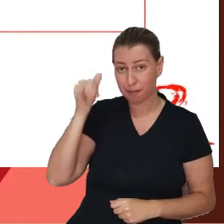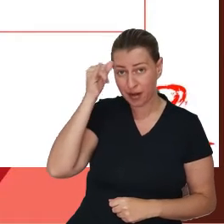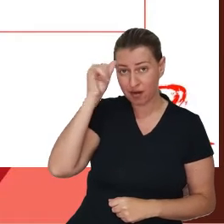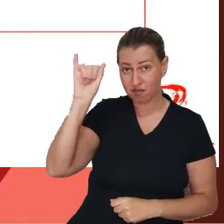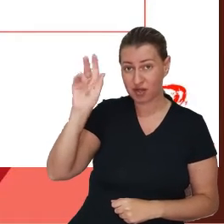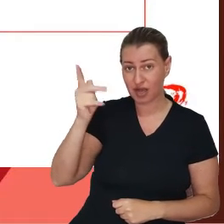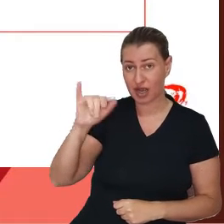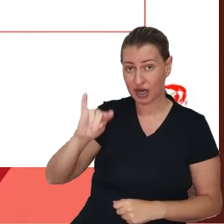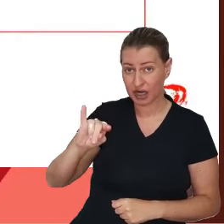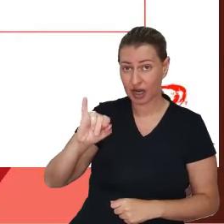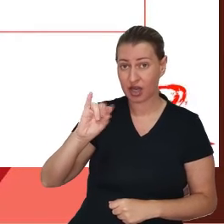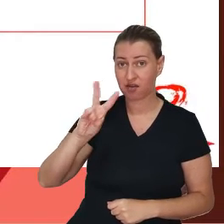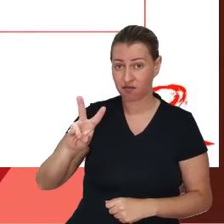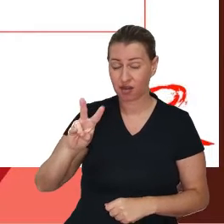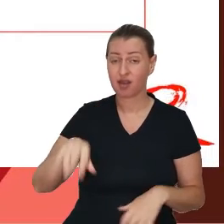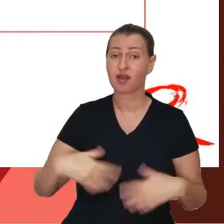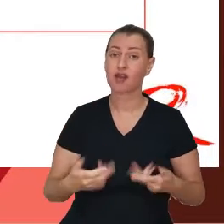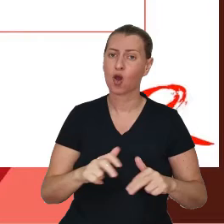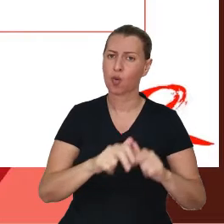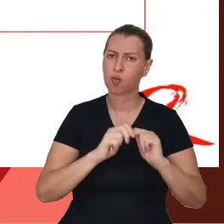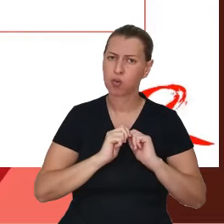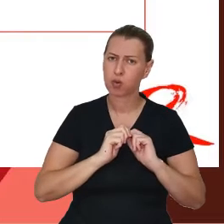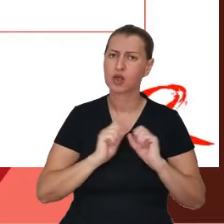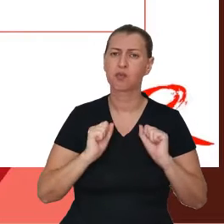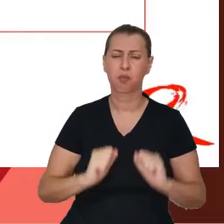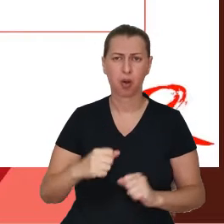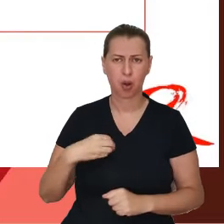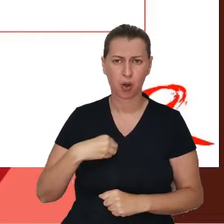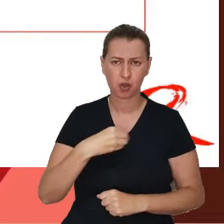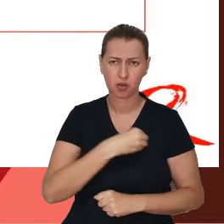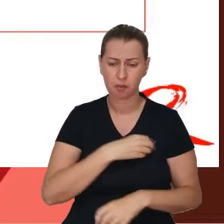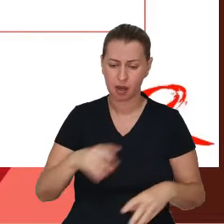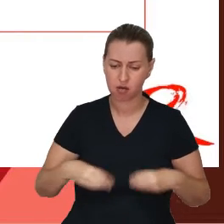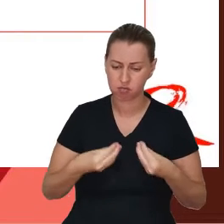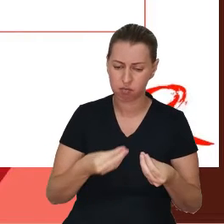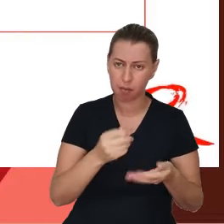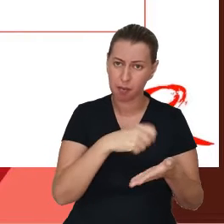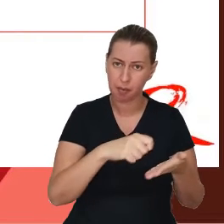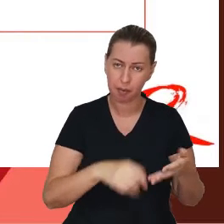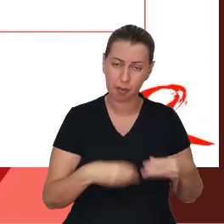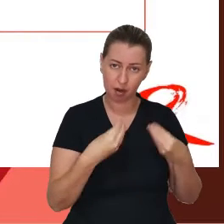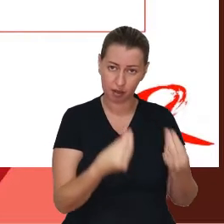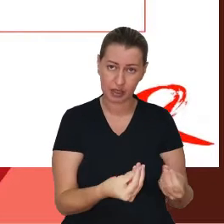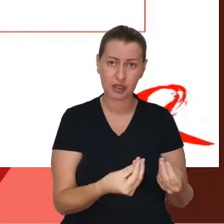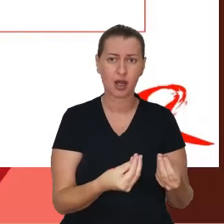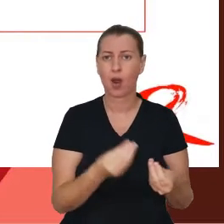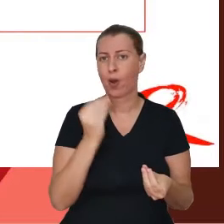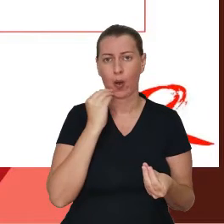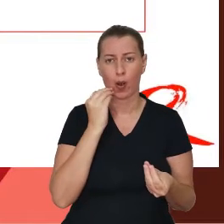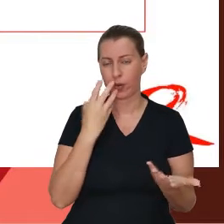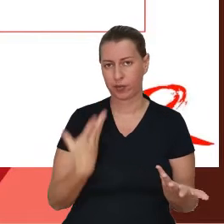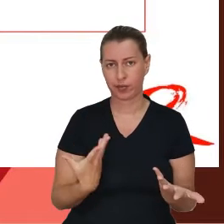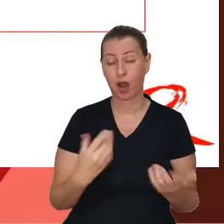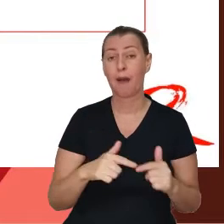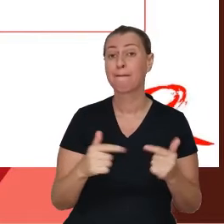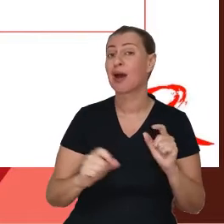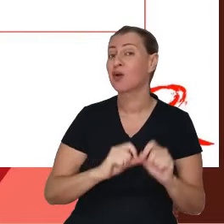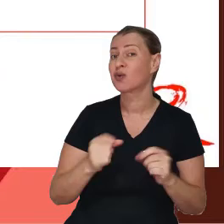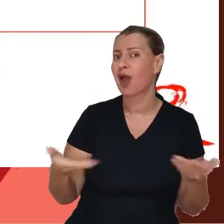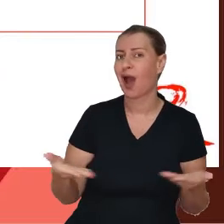HIV. Elas podem ser prescritas por médicos, né, isso é óbvio,